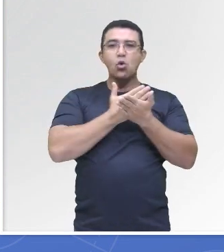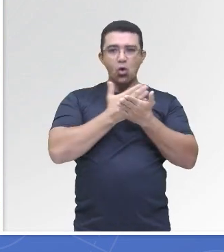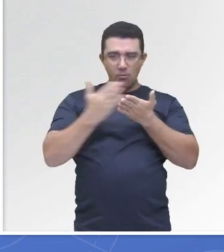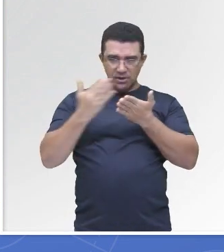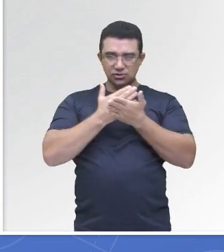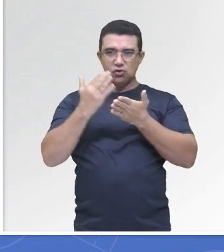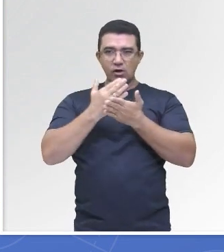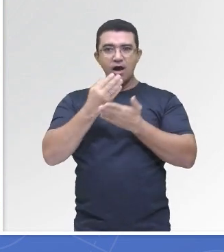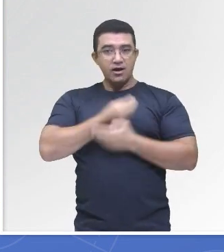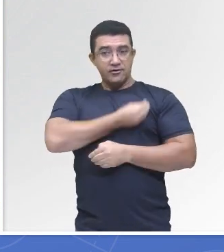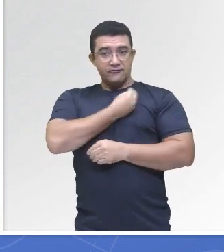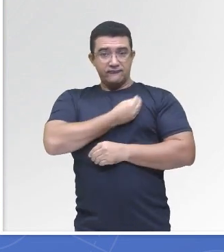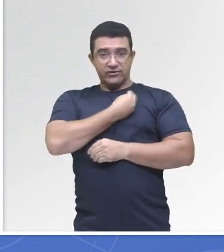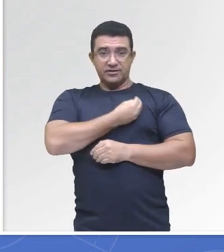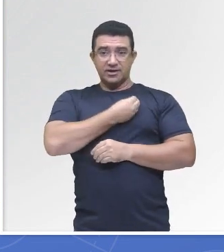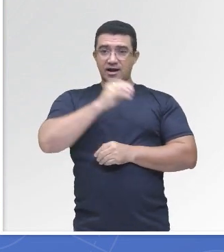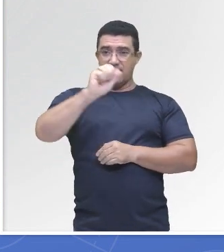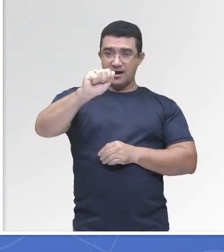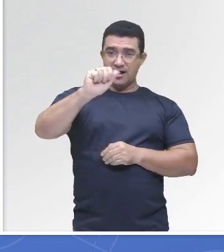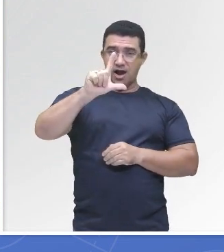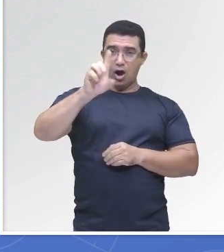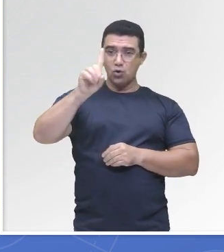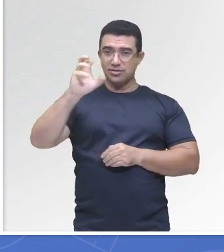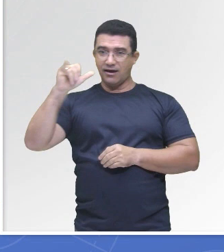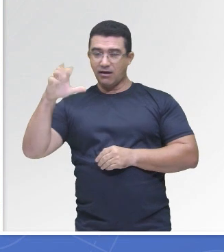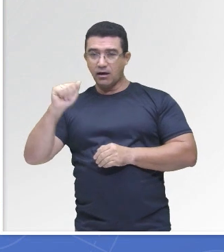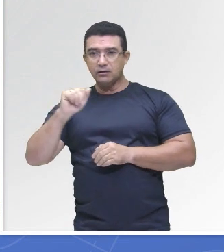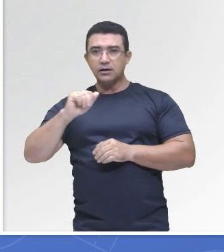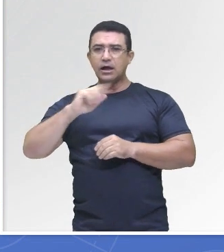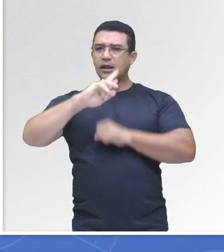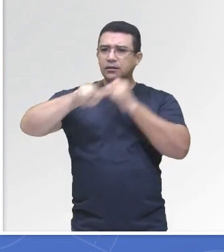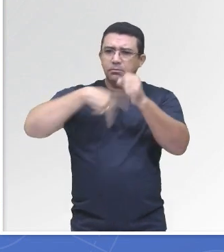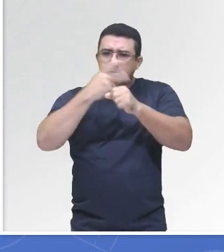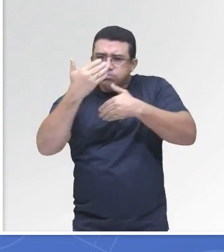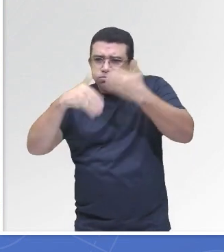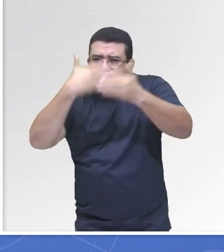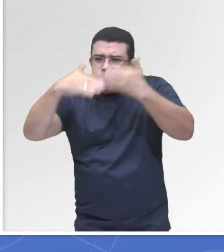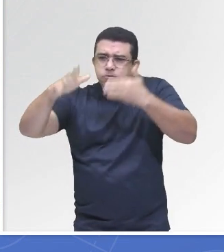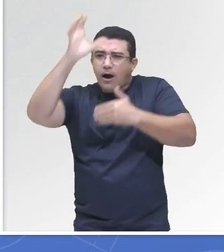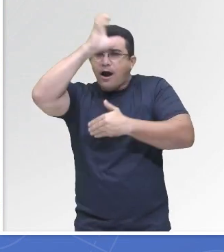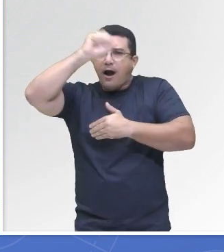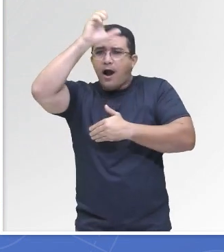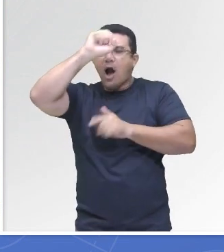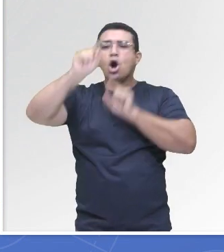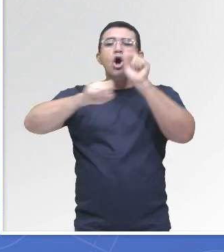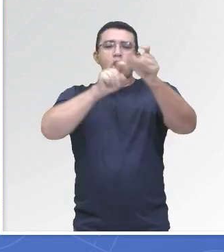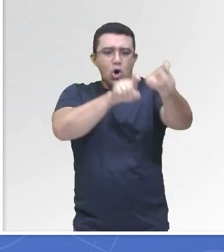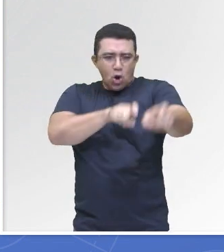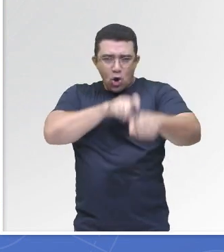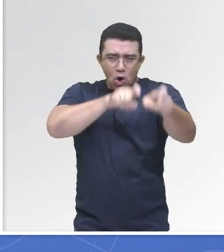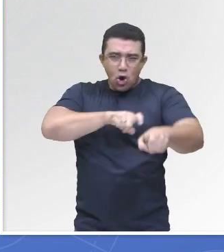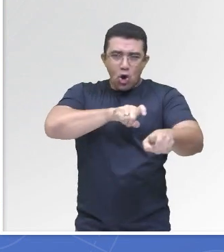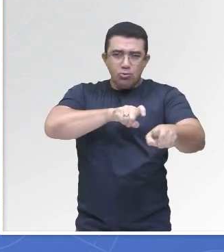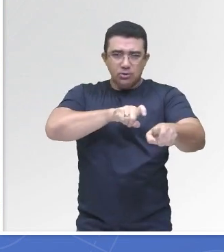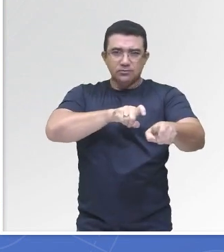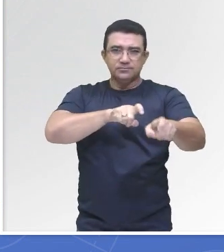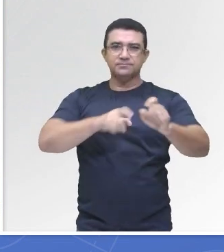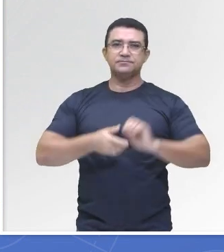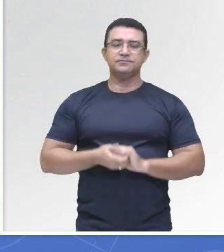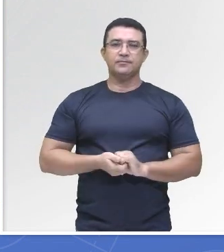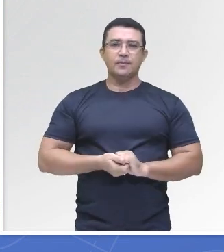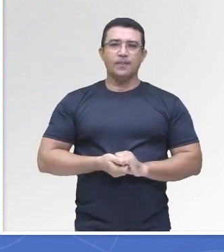a descoberta aí da agricultura. A gente, inclusive, tá, considera